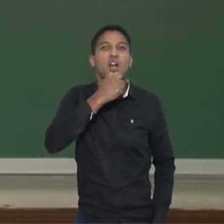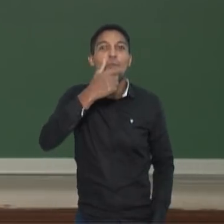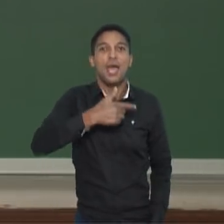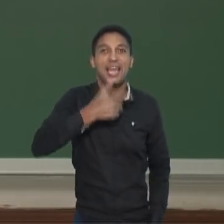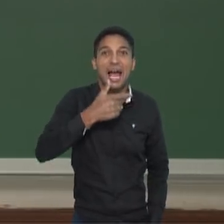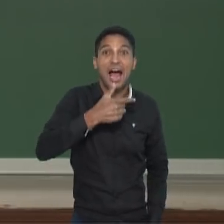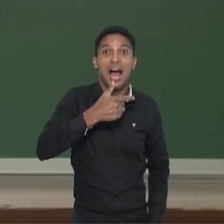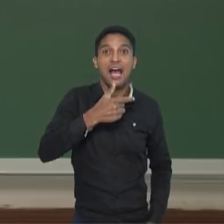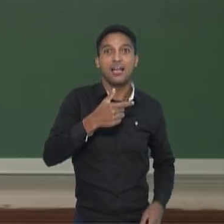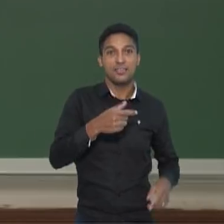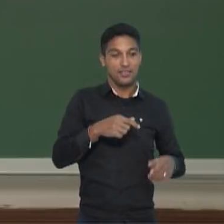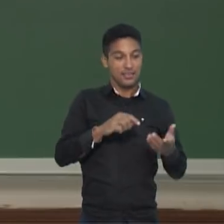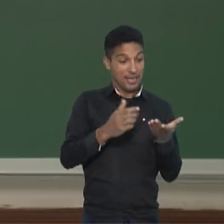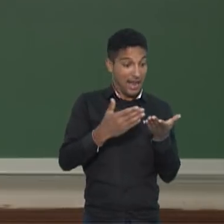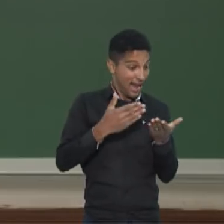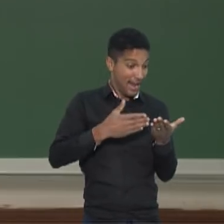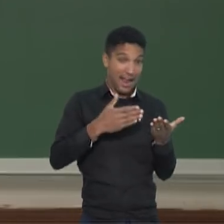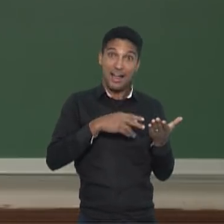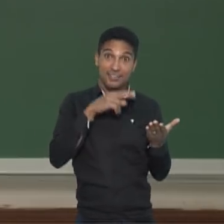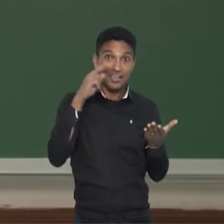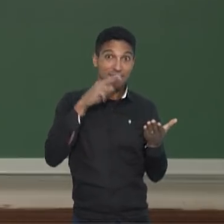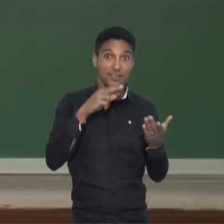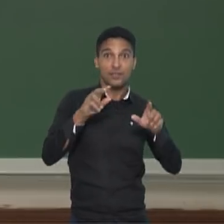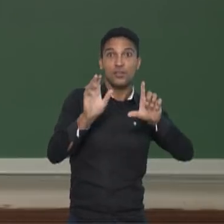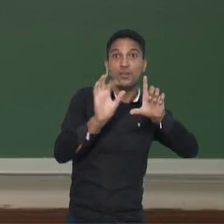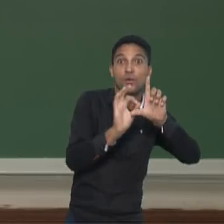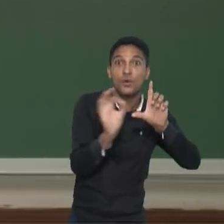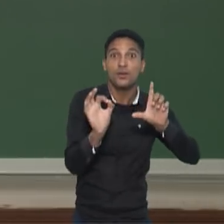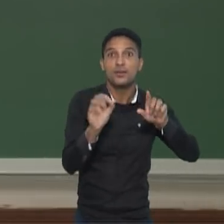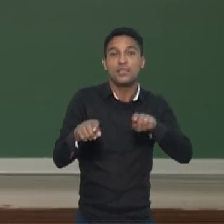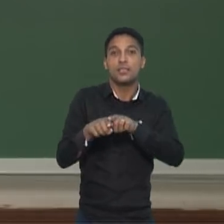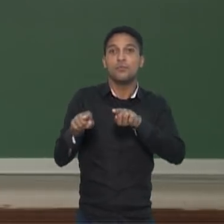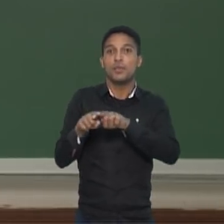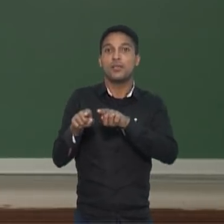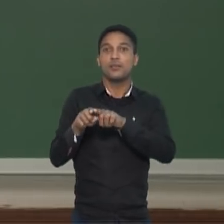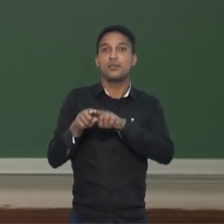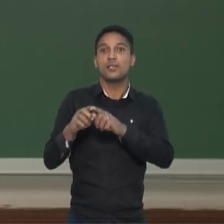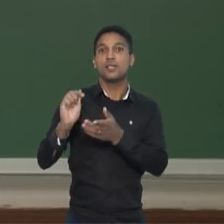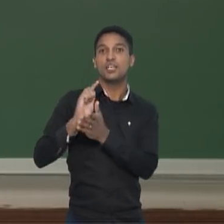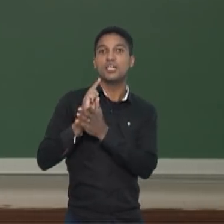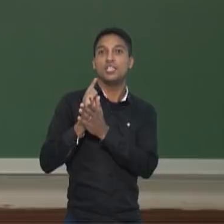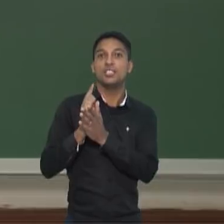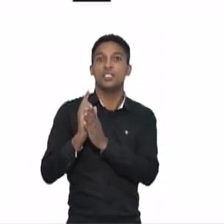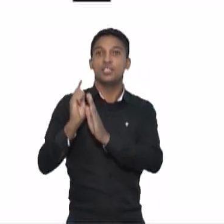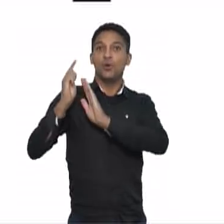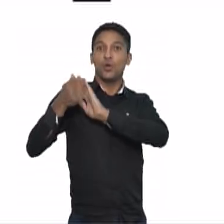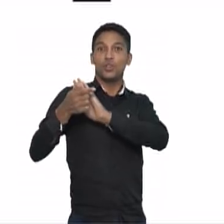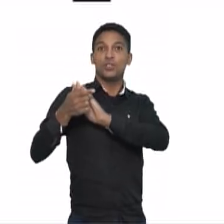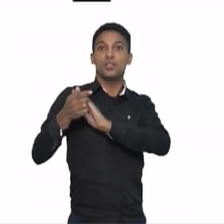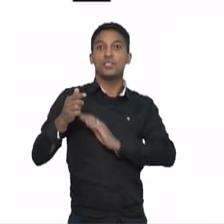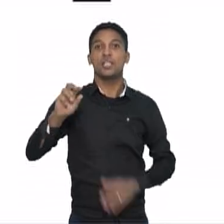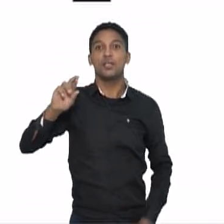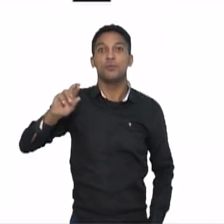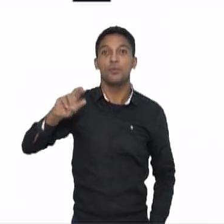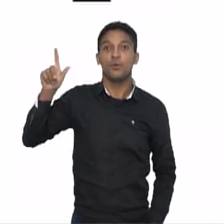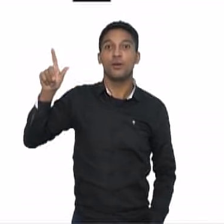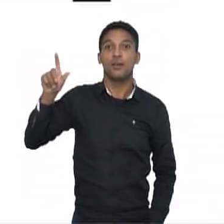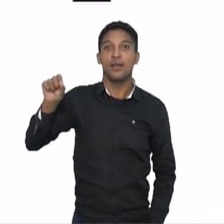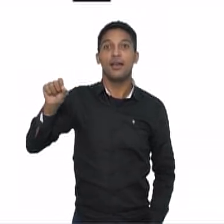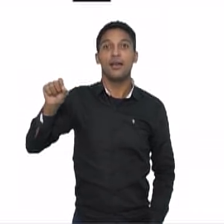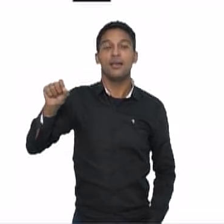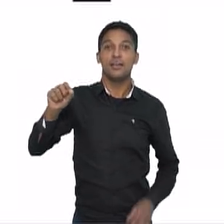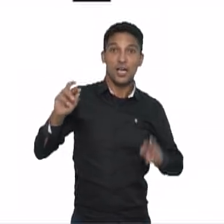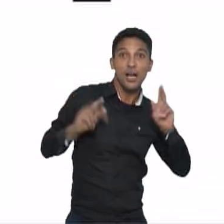é a ambientação daquilo, como são mundos completamente diferentes. E essa questão de como a gente constrói